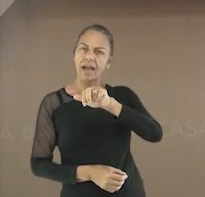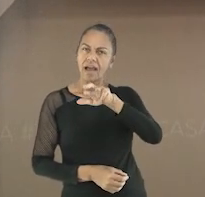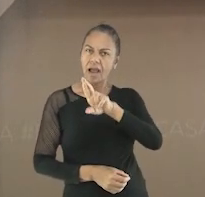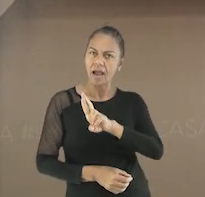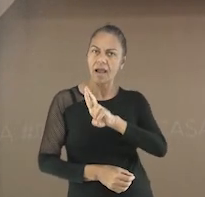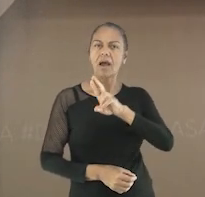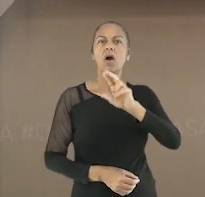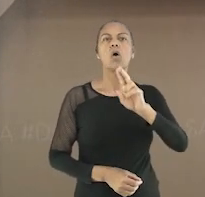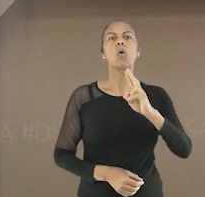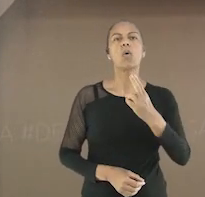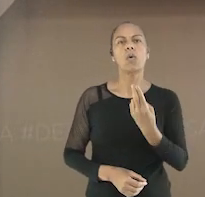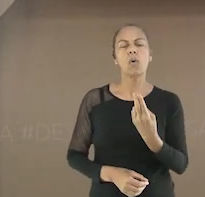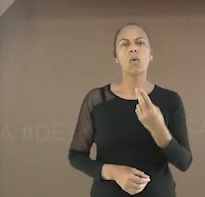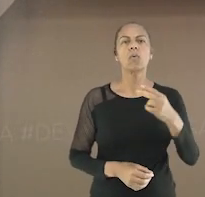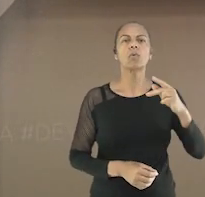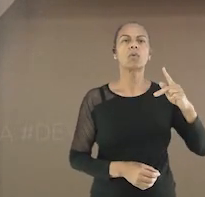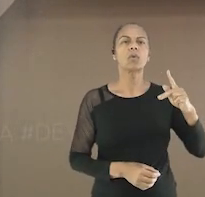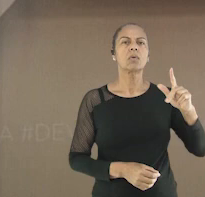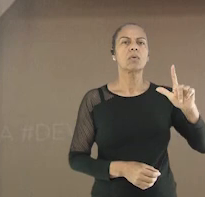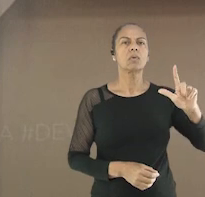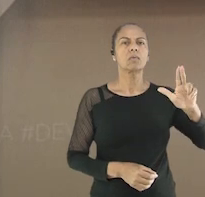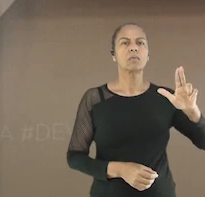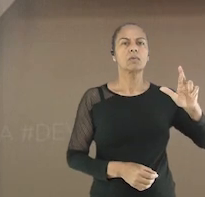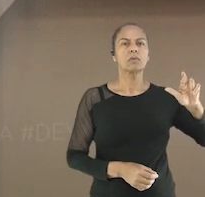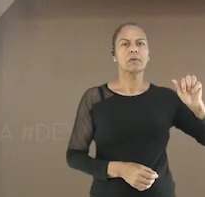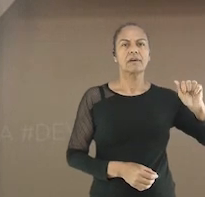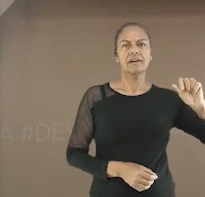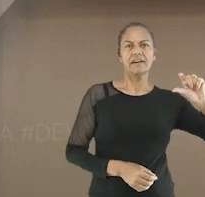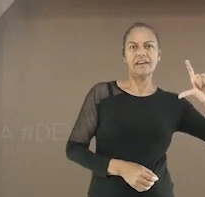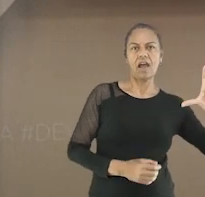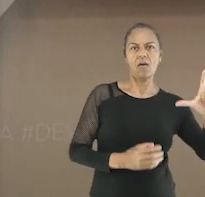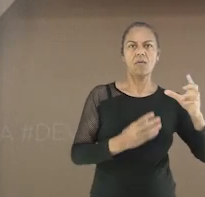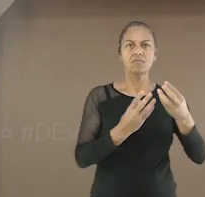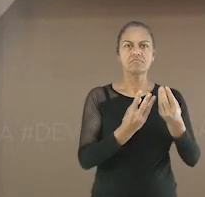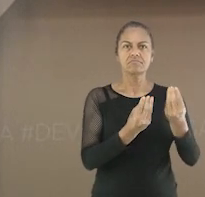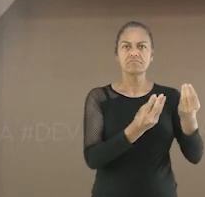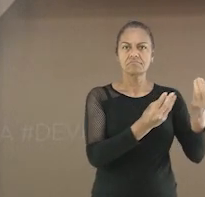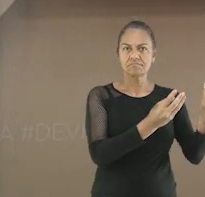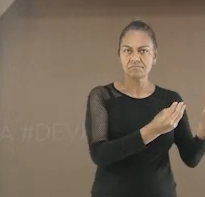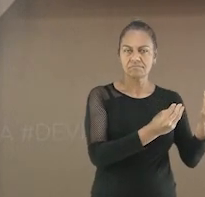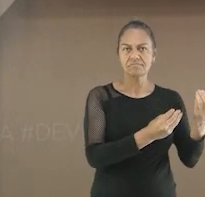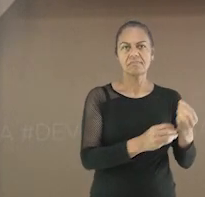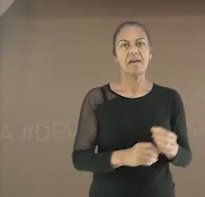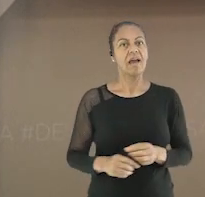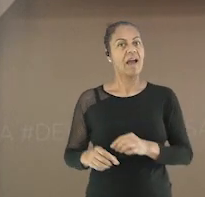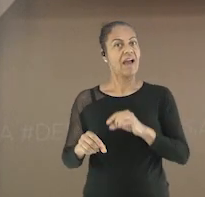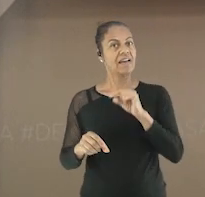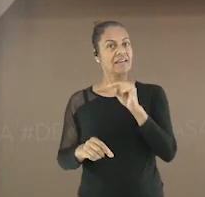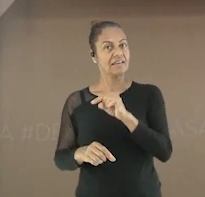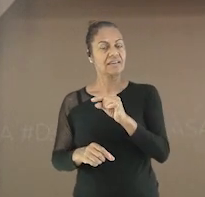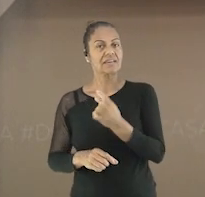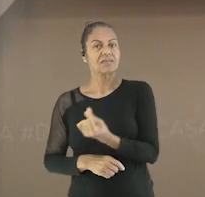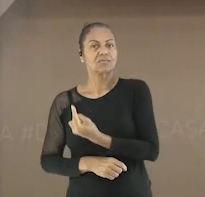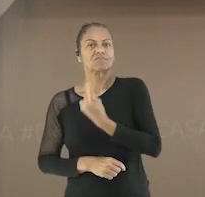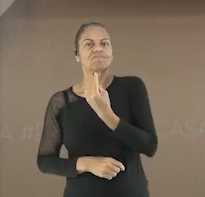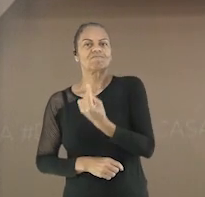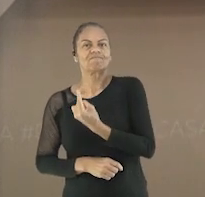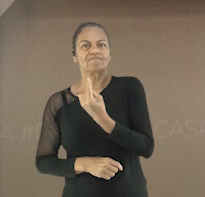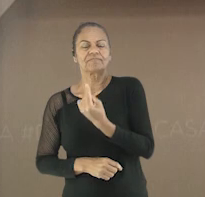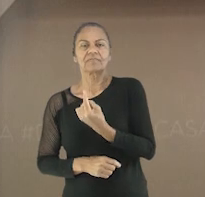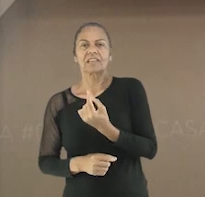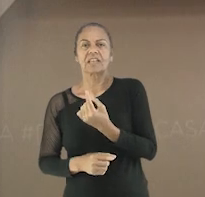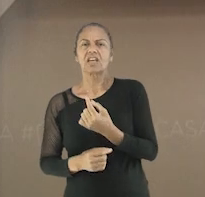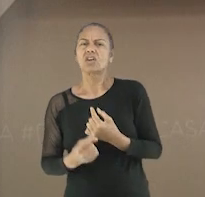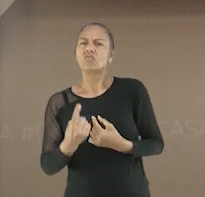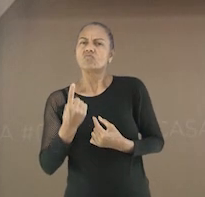singular ou no plural. Singular é quando a escrita é sobre uma coisa só, um